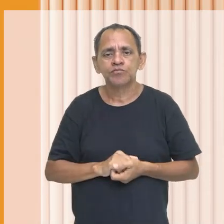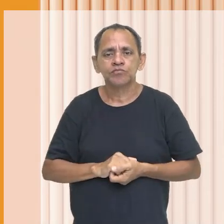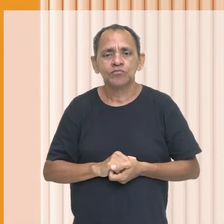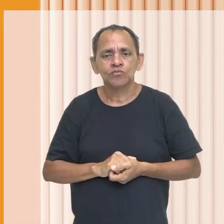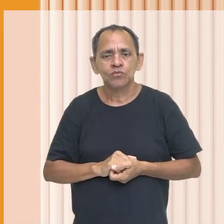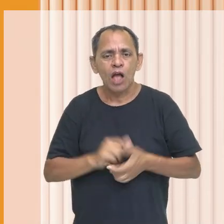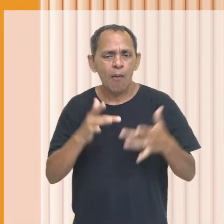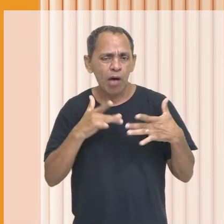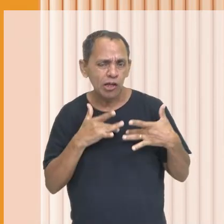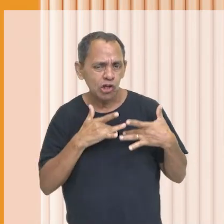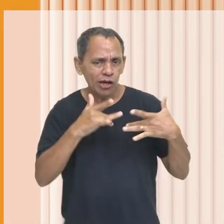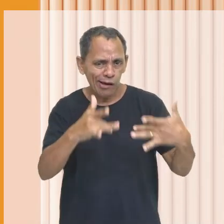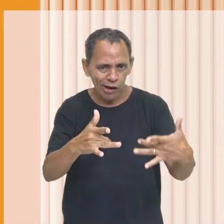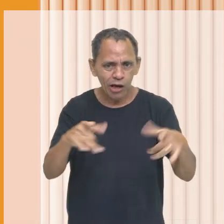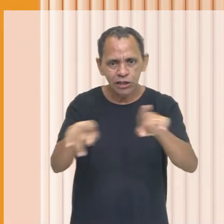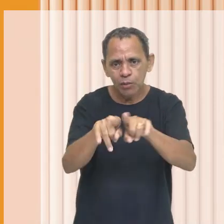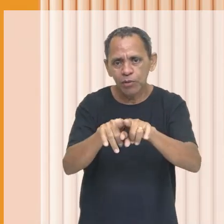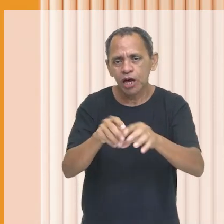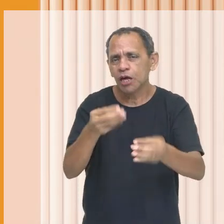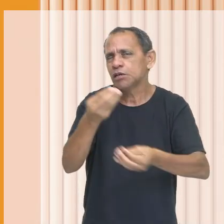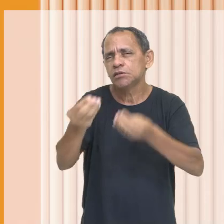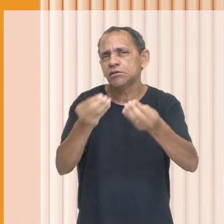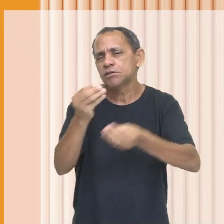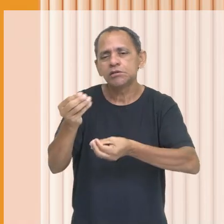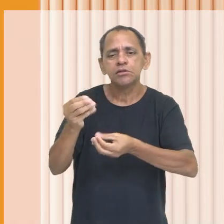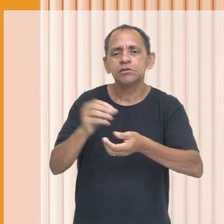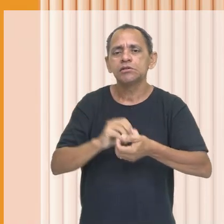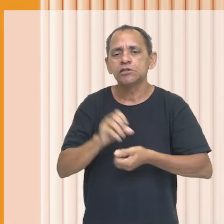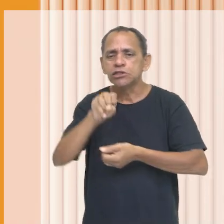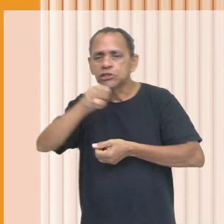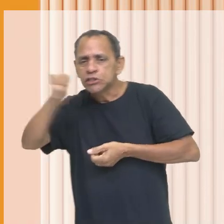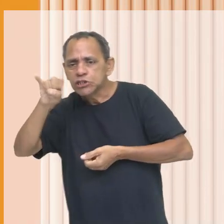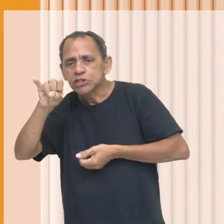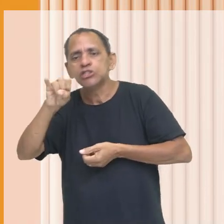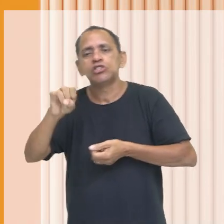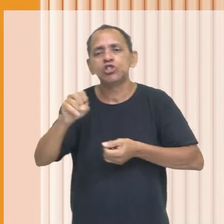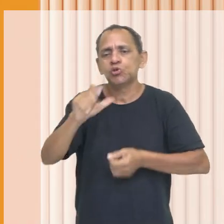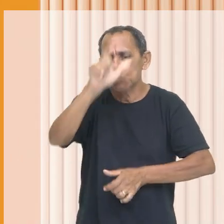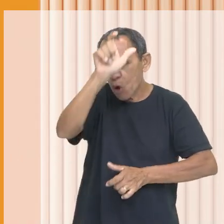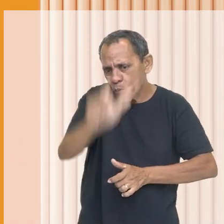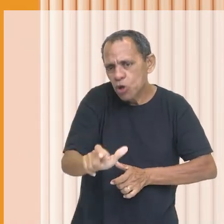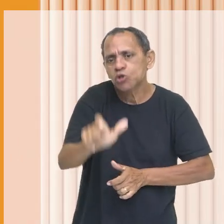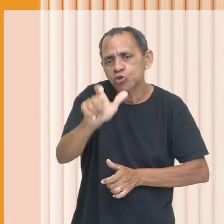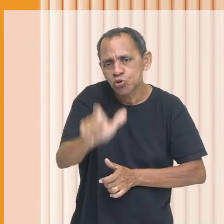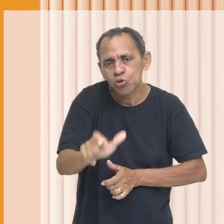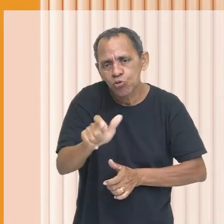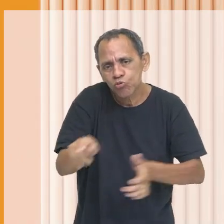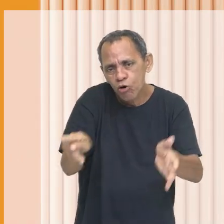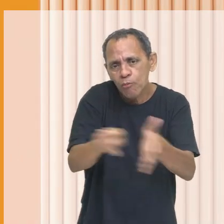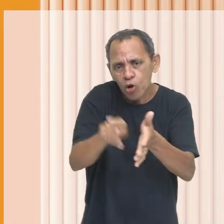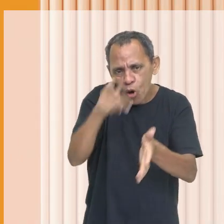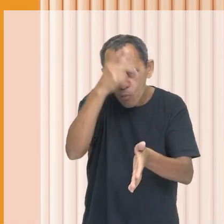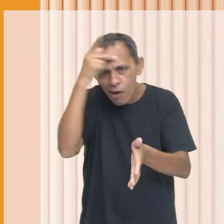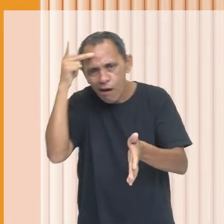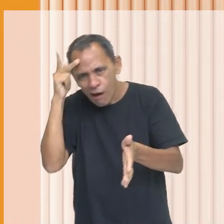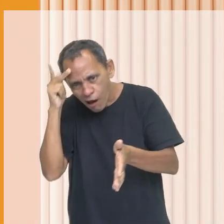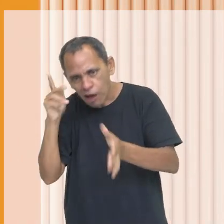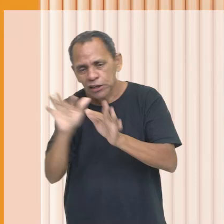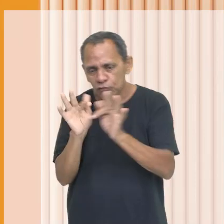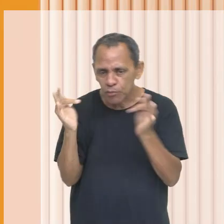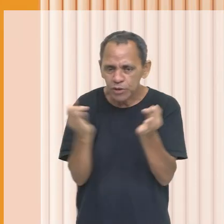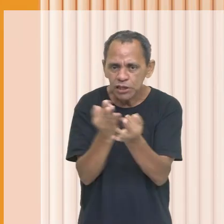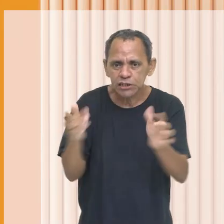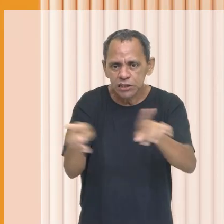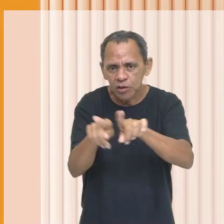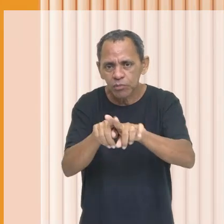fosse um ente da família que tivesse falecido ou acontecido algo terrível com elas. Né? Então, o populismo se trata dessa questão de